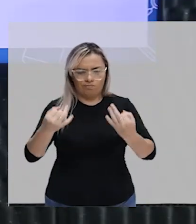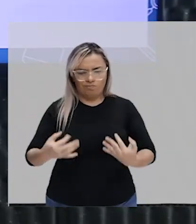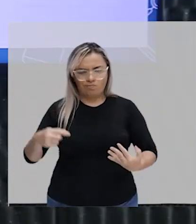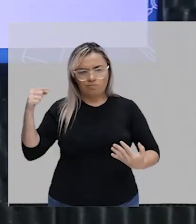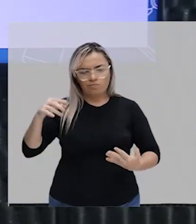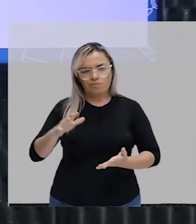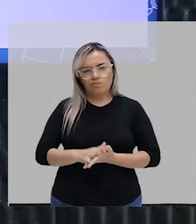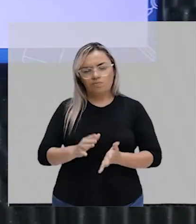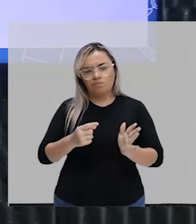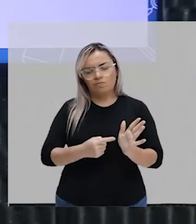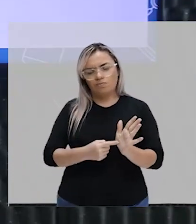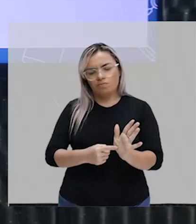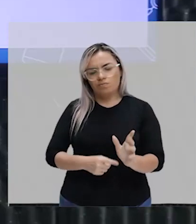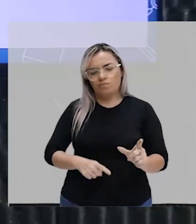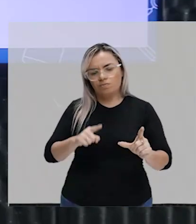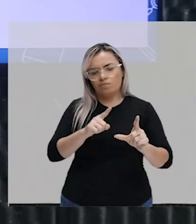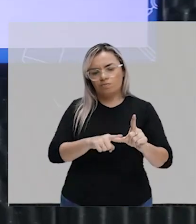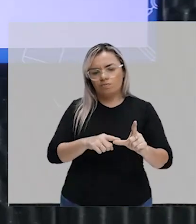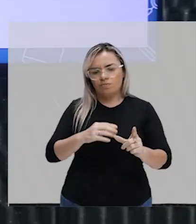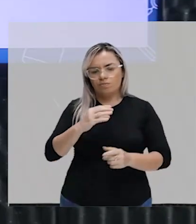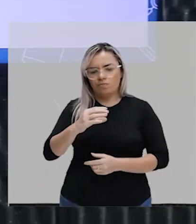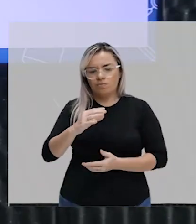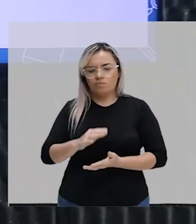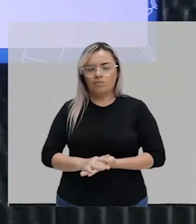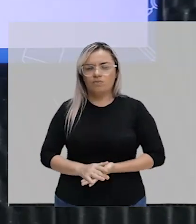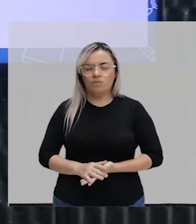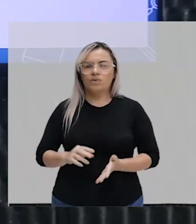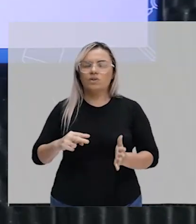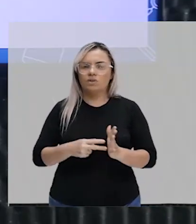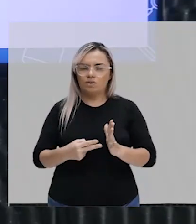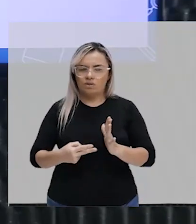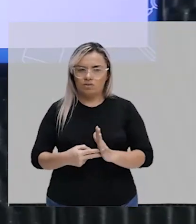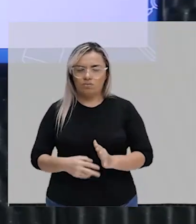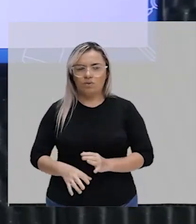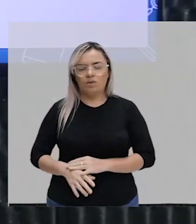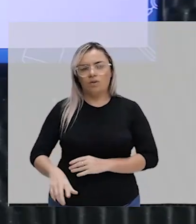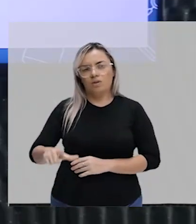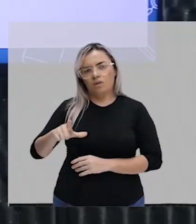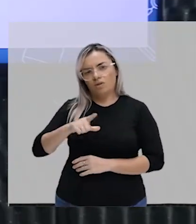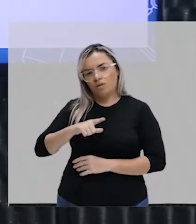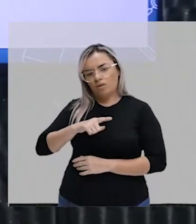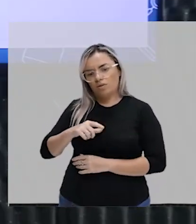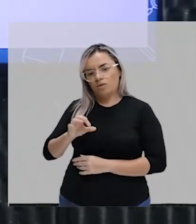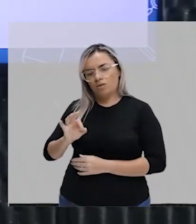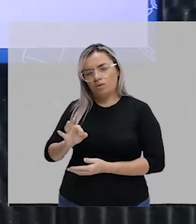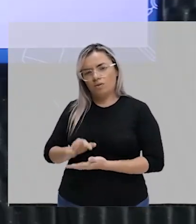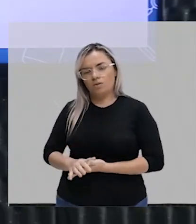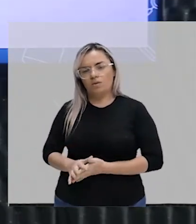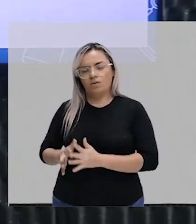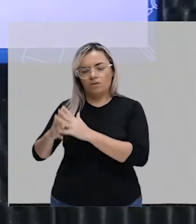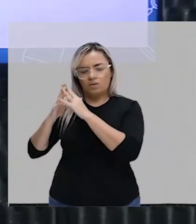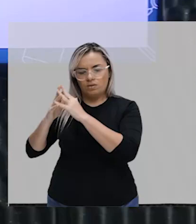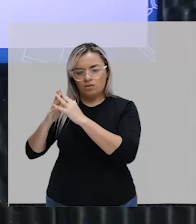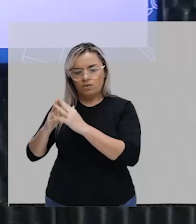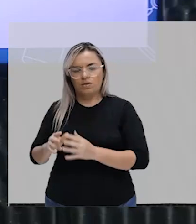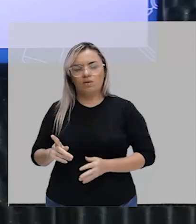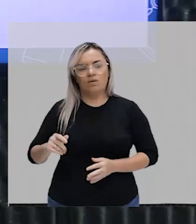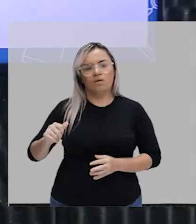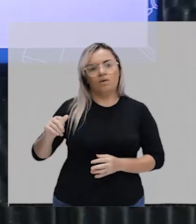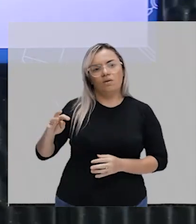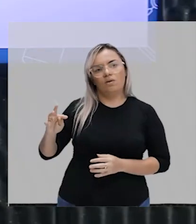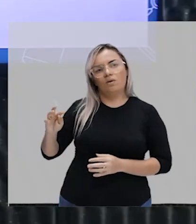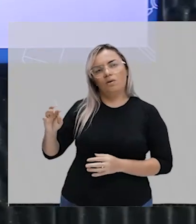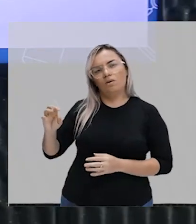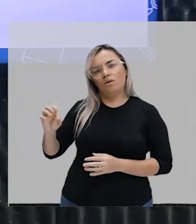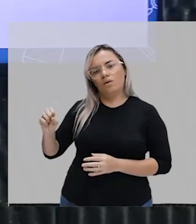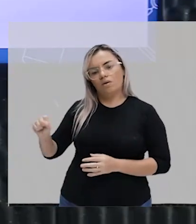nessa sentença aqui, letra C, faz sentido, não faz? E aí a gente volta mais uma vez no raciocínio do conjunto das partes, não é isso? Então,